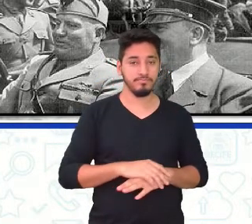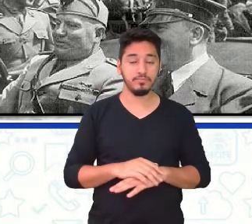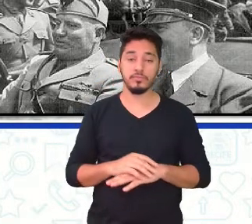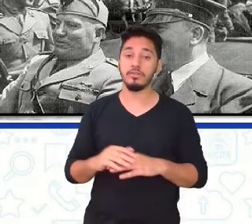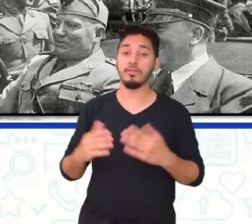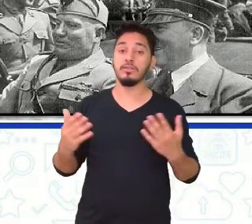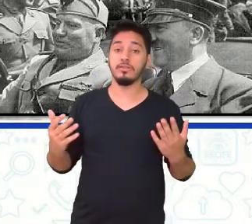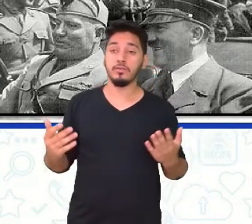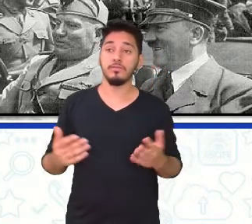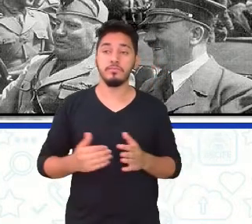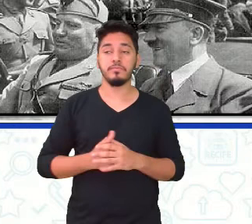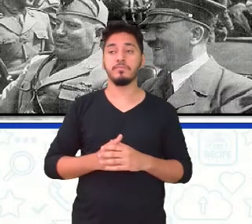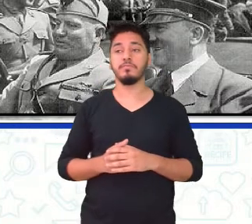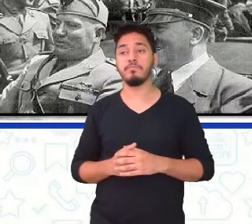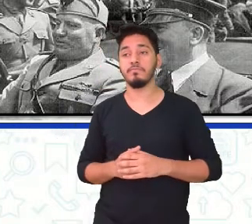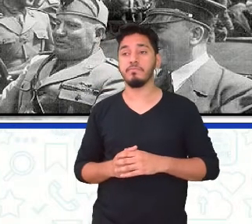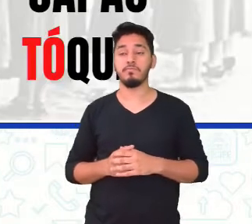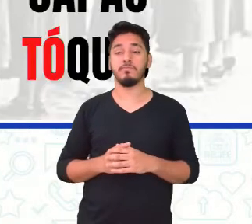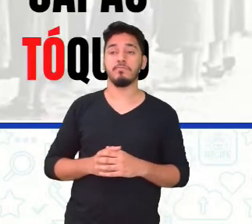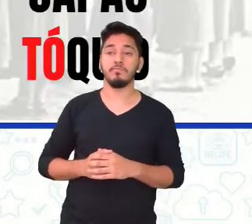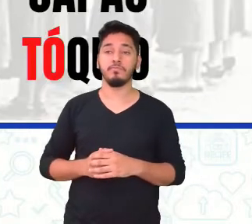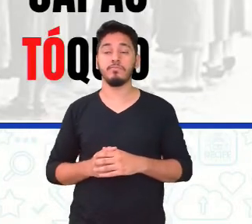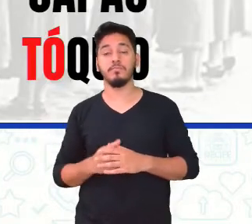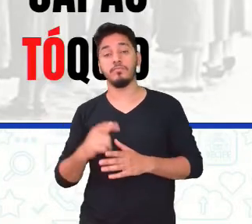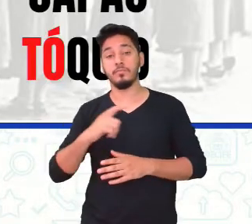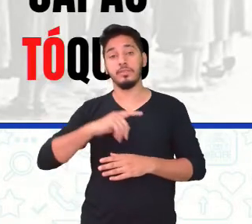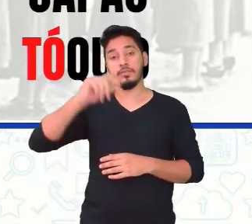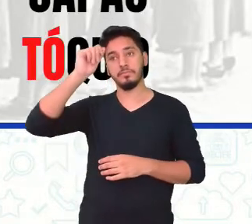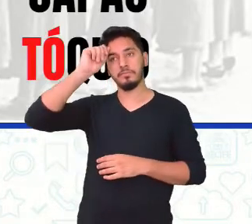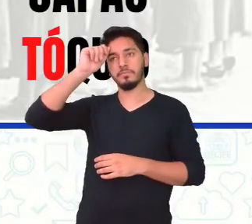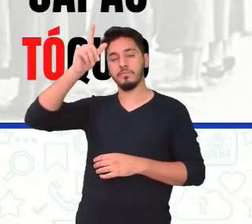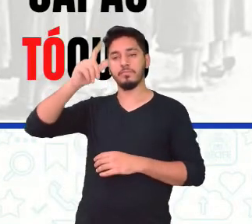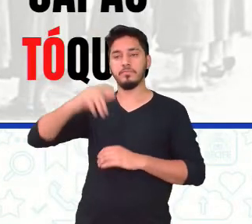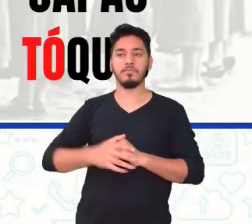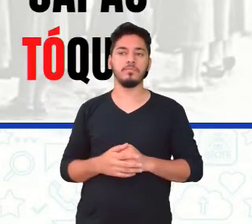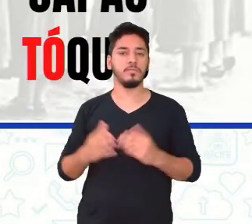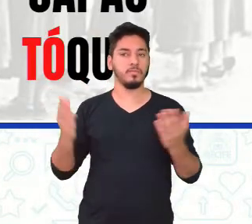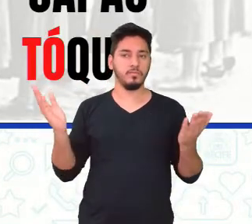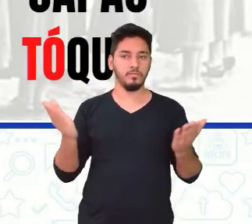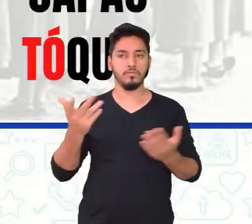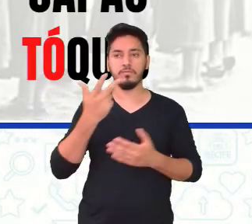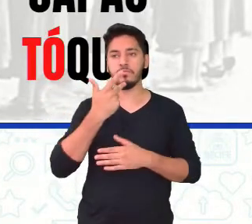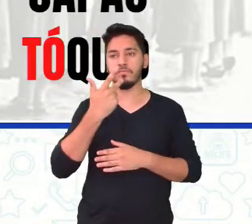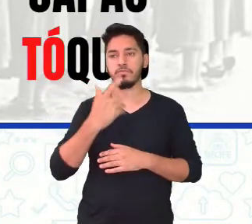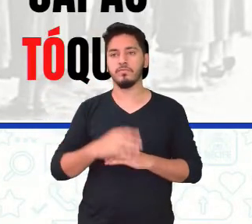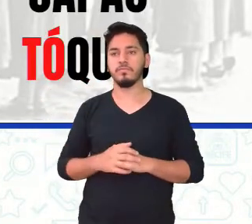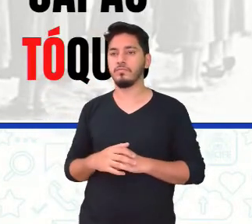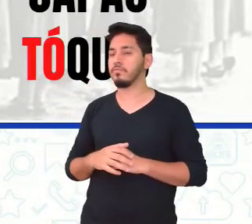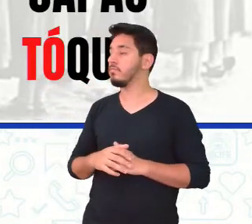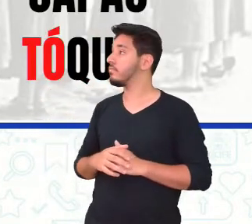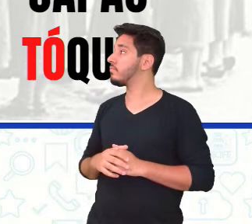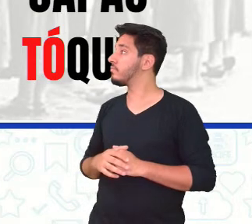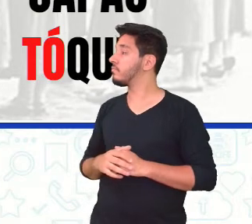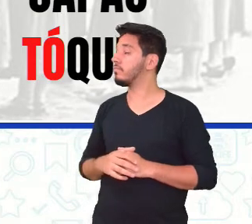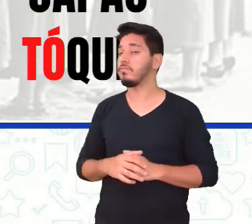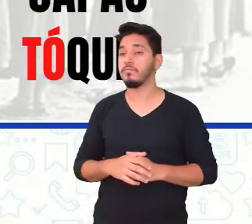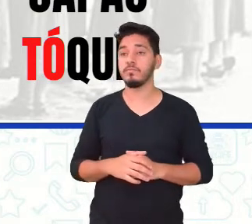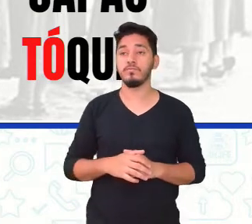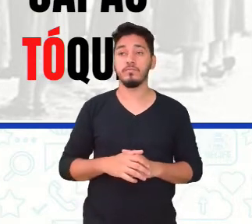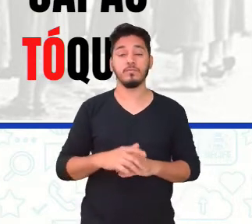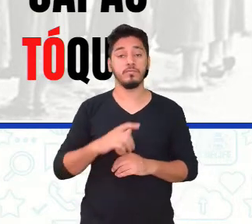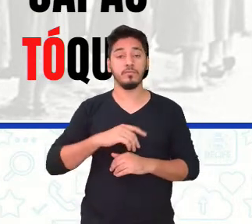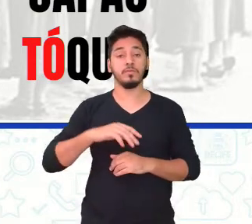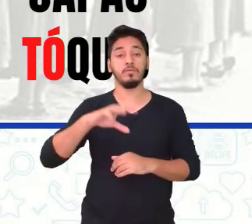sentido, a gente tem aí essa ideia, né? Aqui, ó, como a gente lembrou para vocês, ó, o eixo,